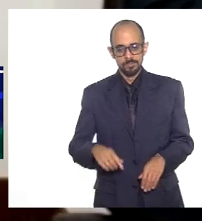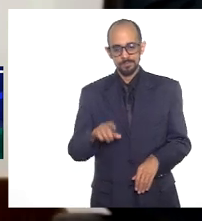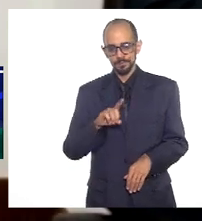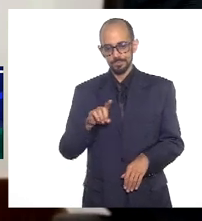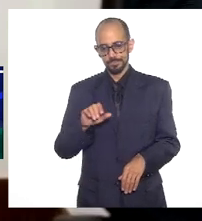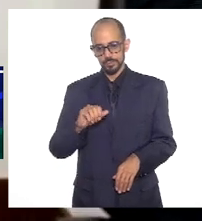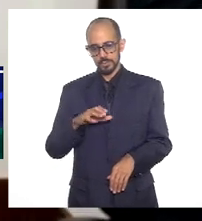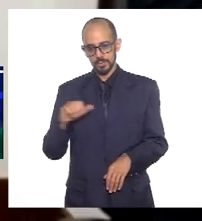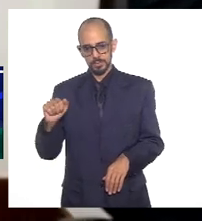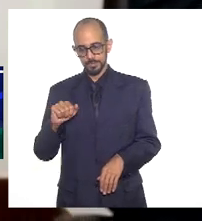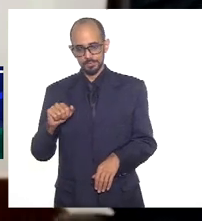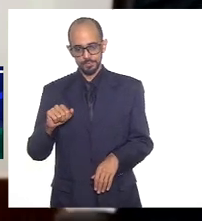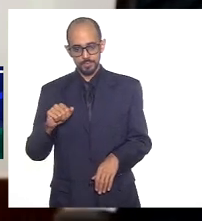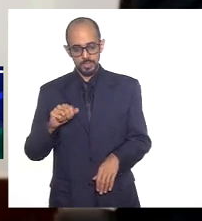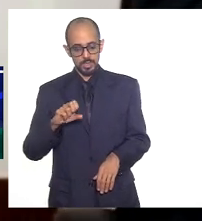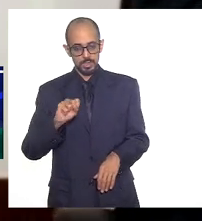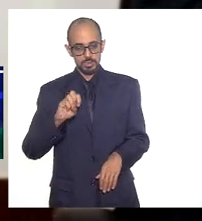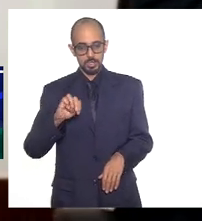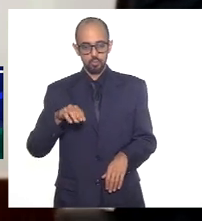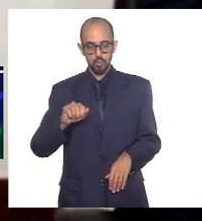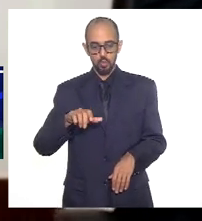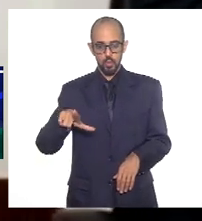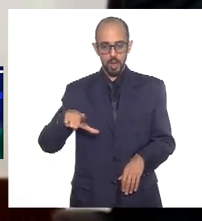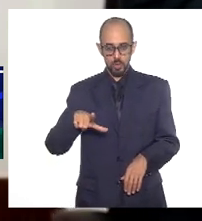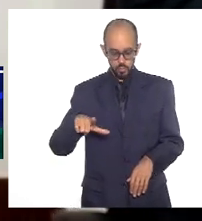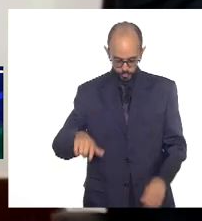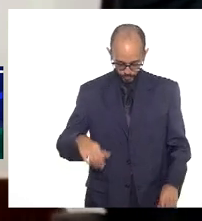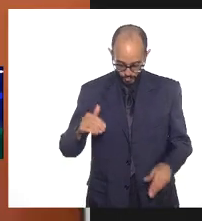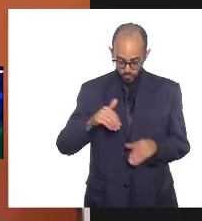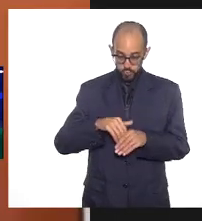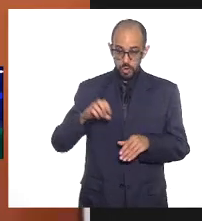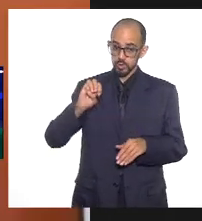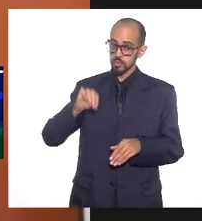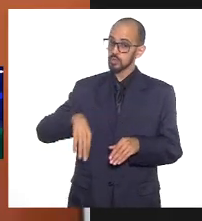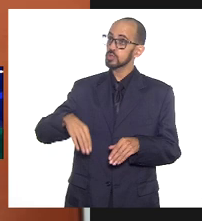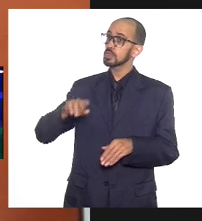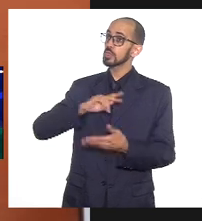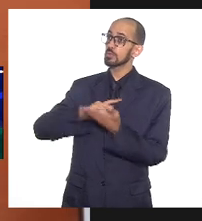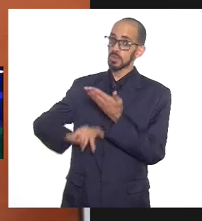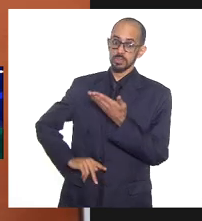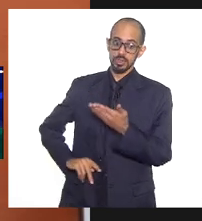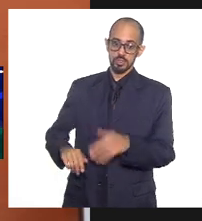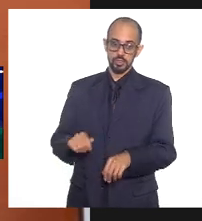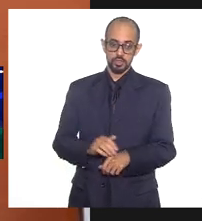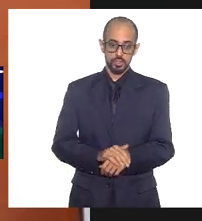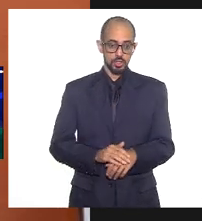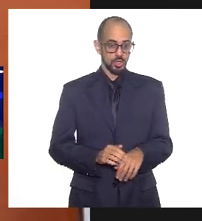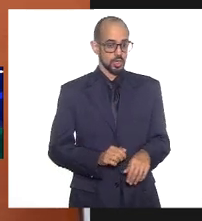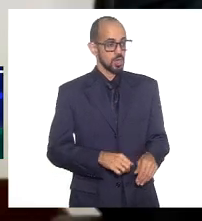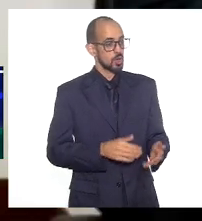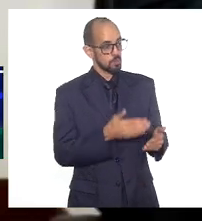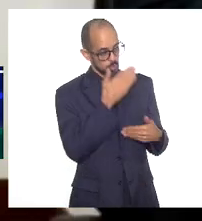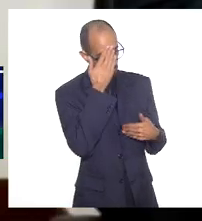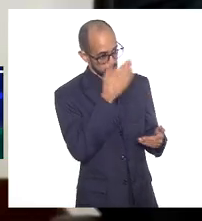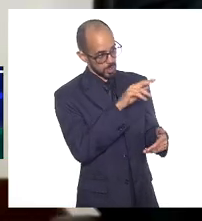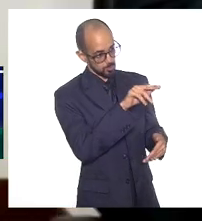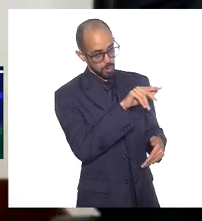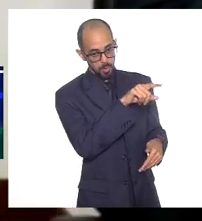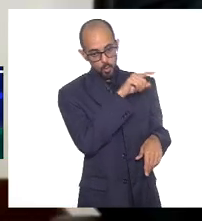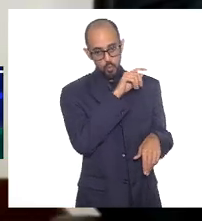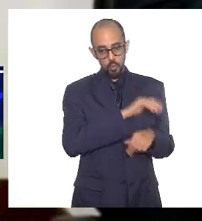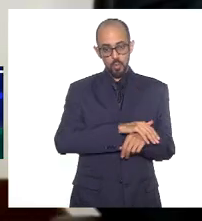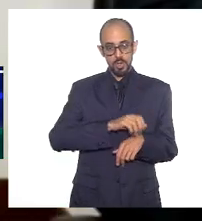deputado Samuel Malafaia deputado Samuel Malafaia obrigado meu irmão deputado Sérgio Fernandes